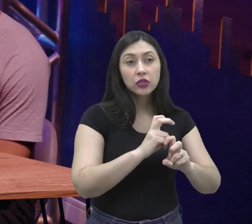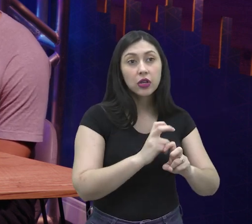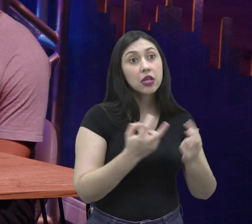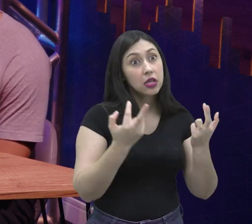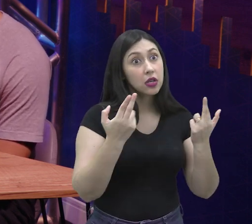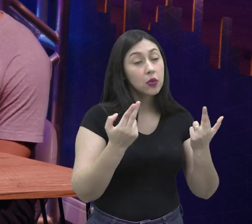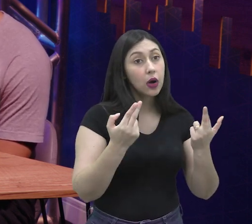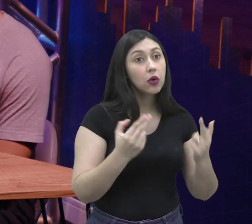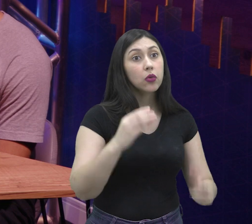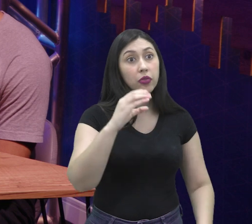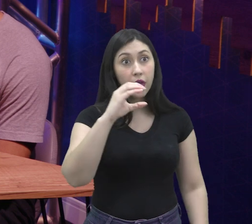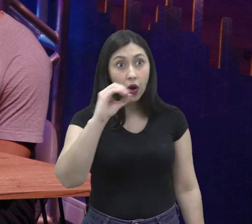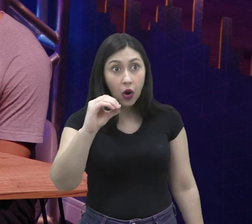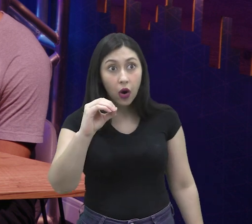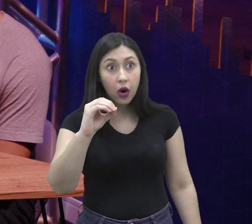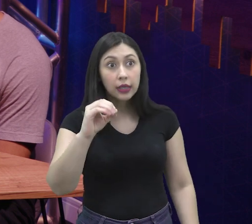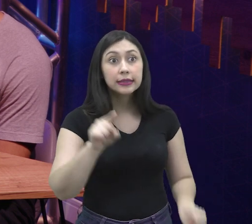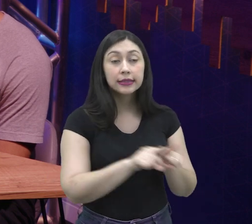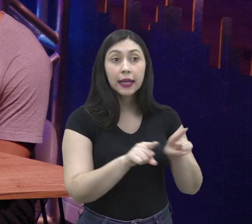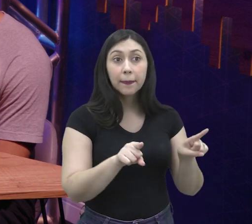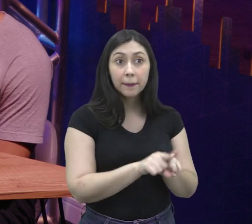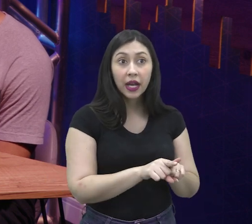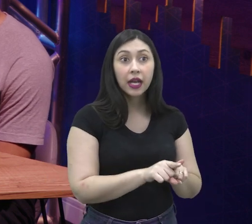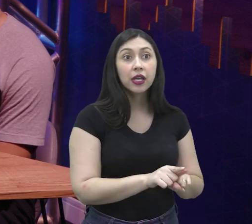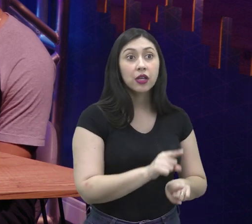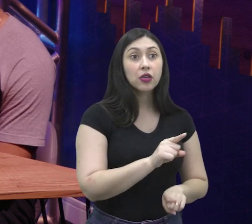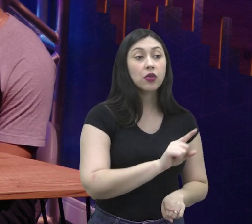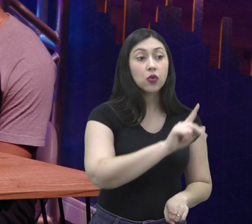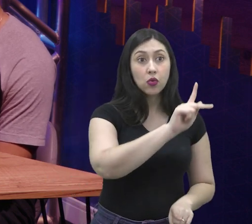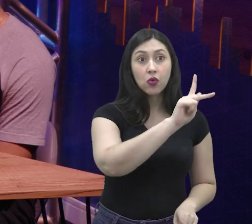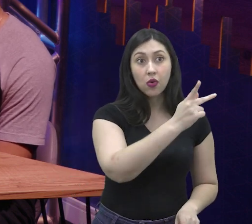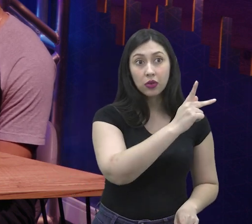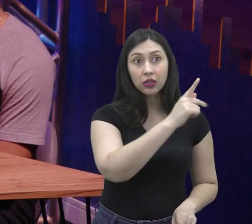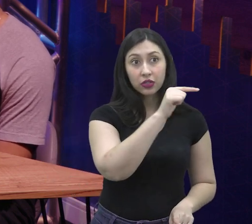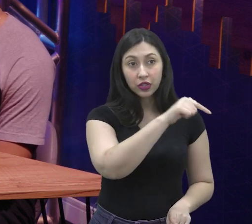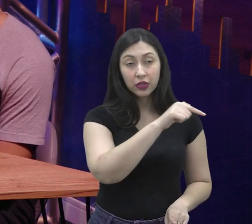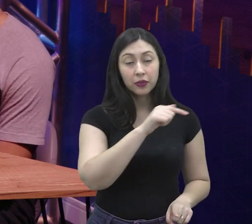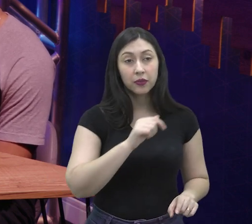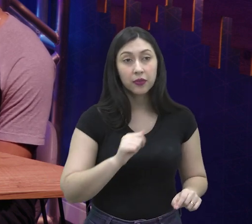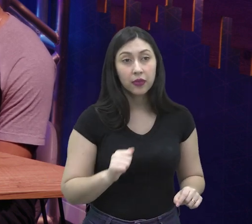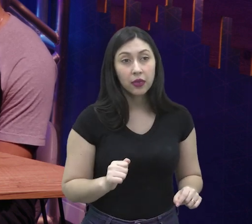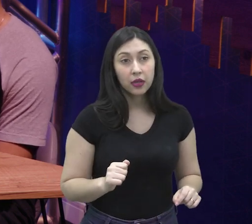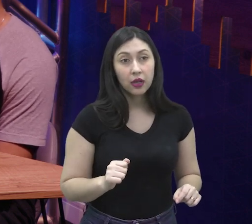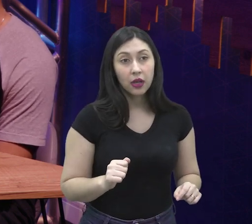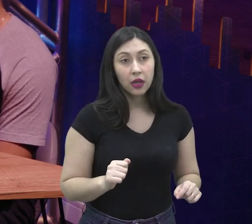de carbono e o óxido de nitrogênio. E, né, essas